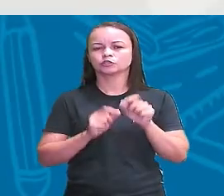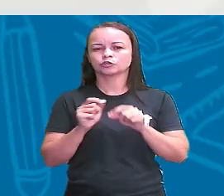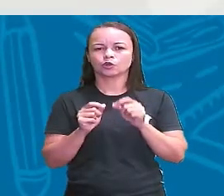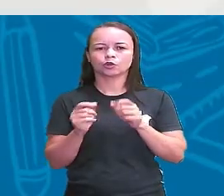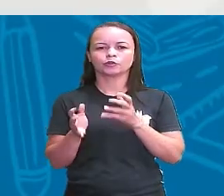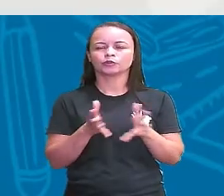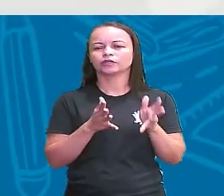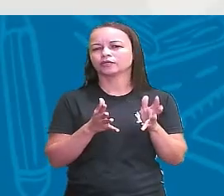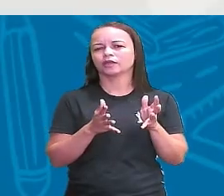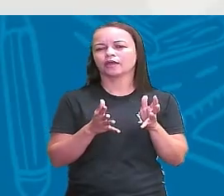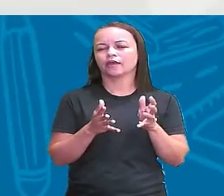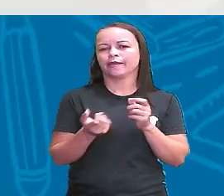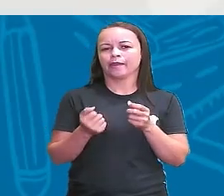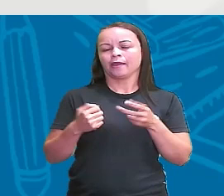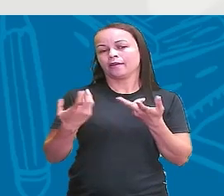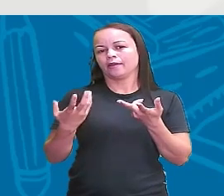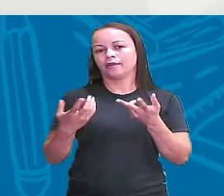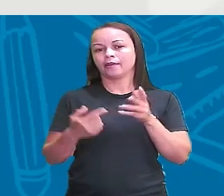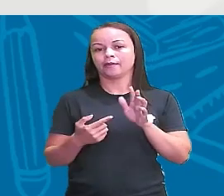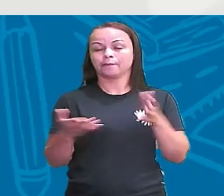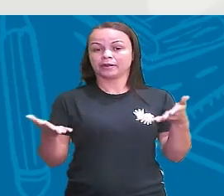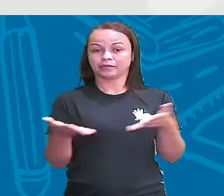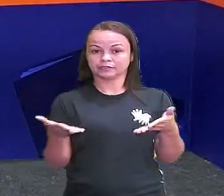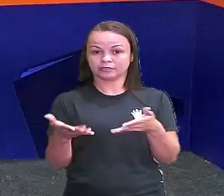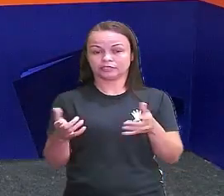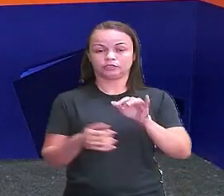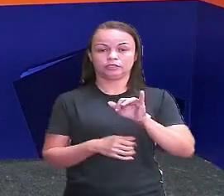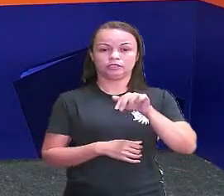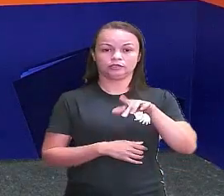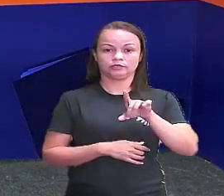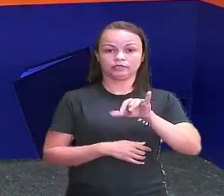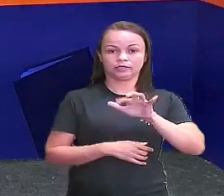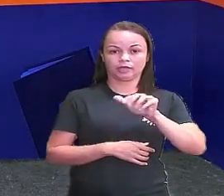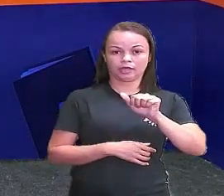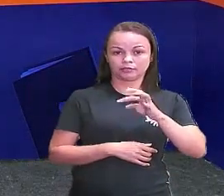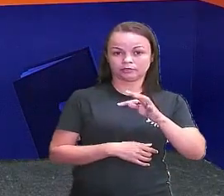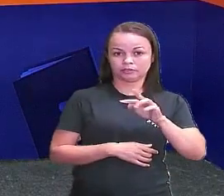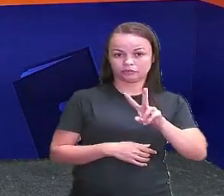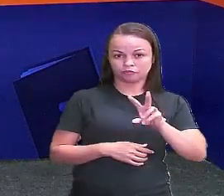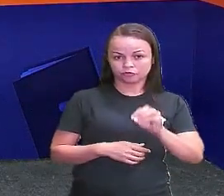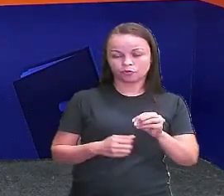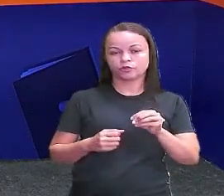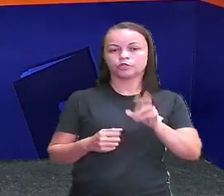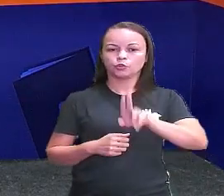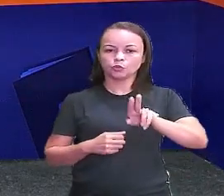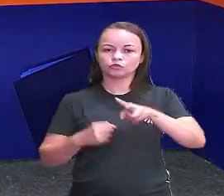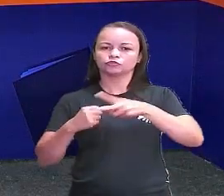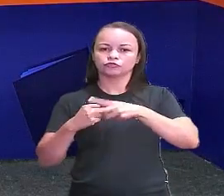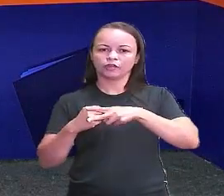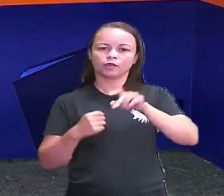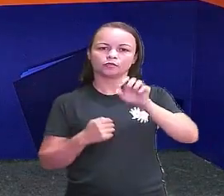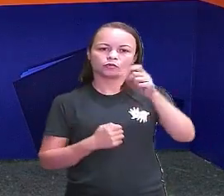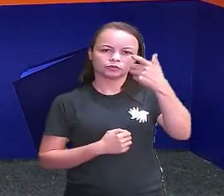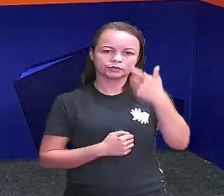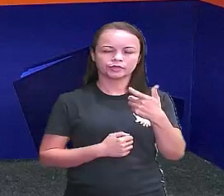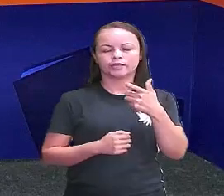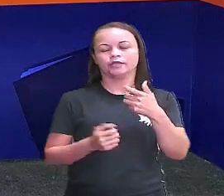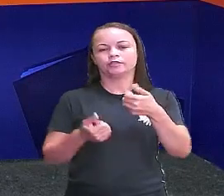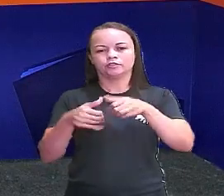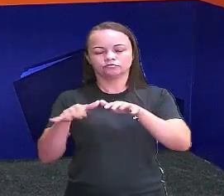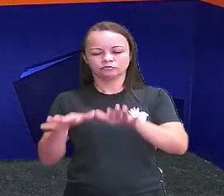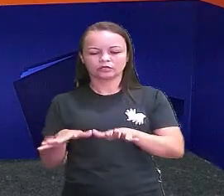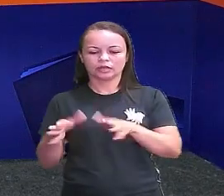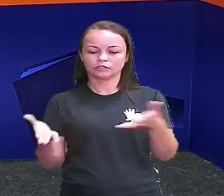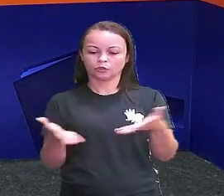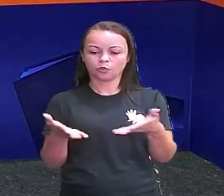que é presente do indicativo e sobre os usos do verbo ser e estar. E o objetivo da nossa aula de hoje